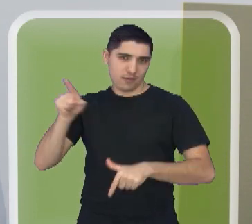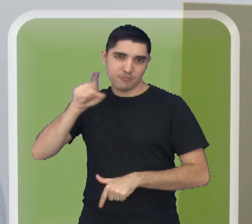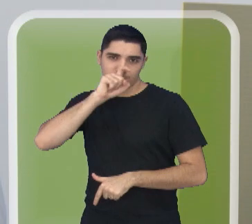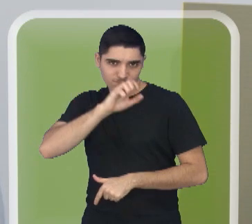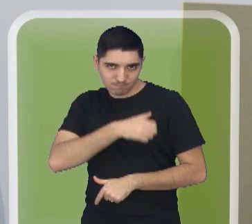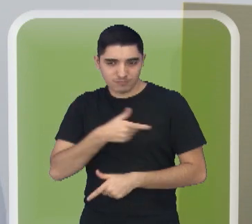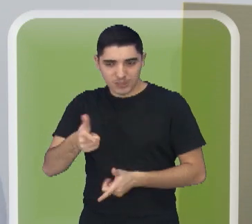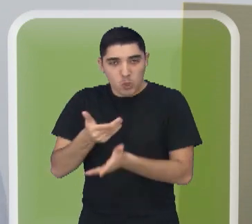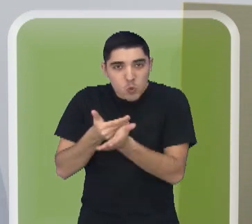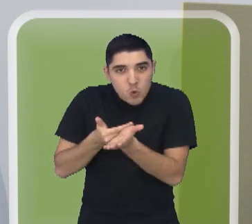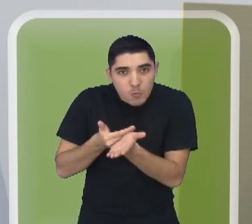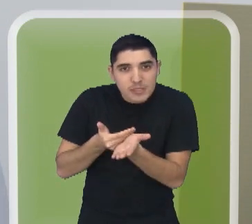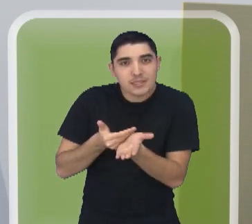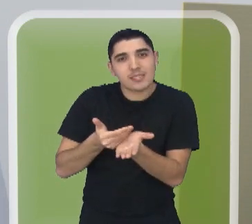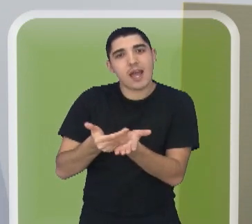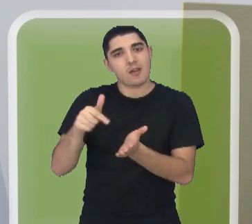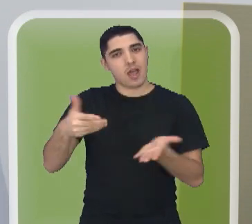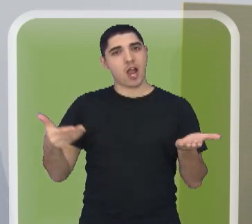de projeto.